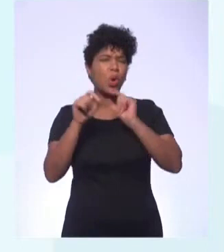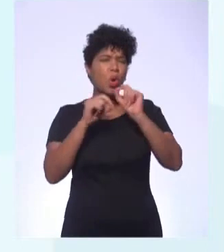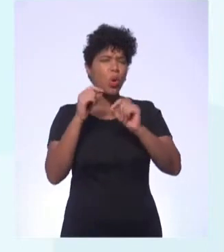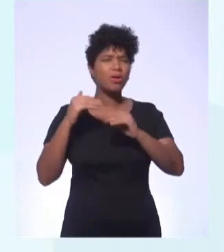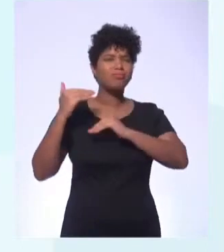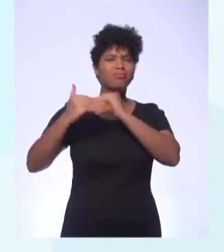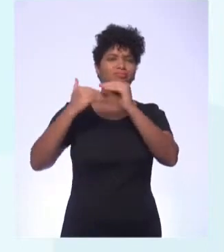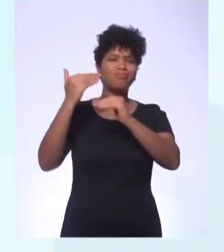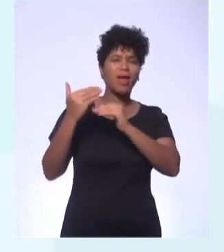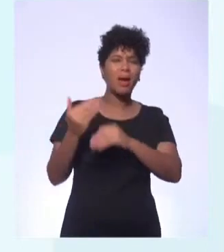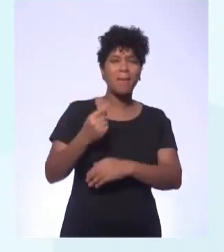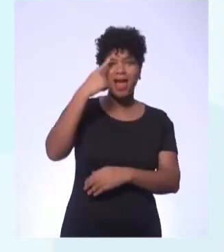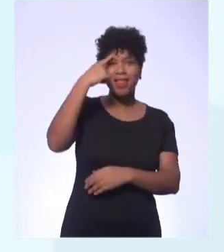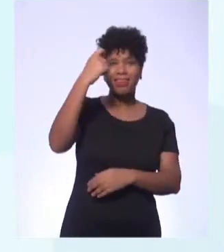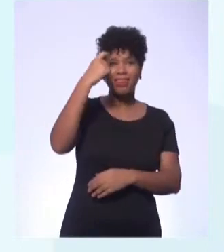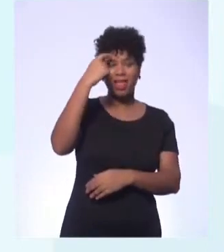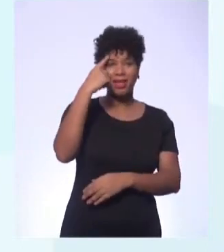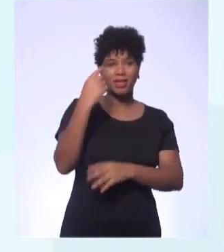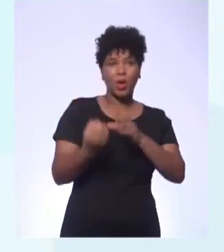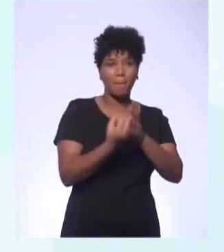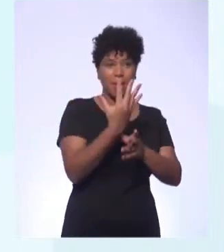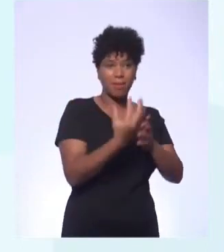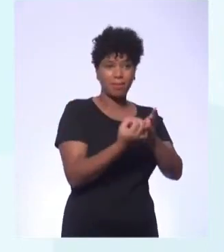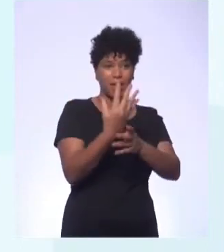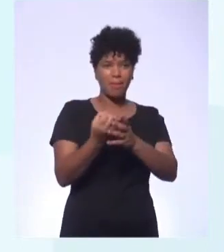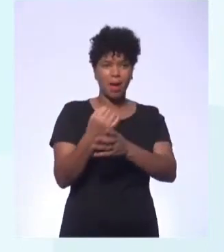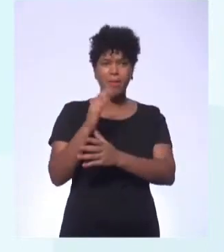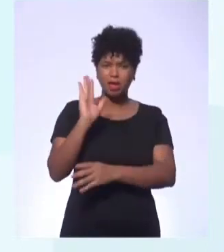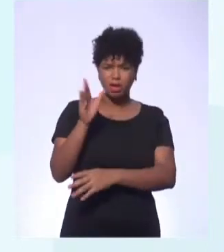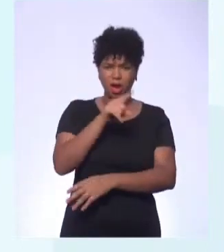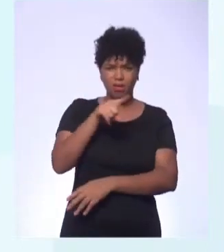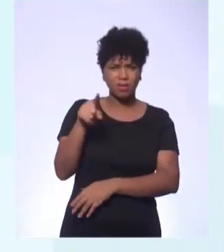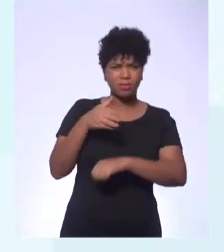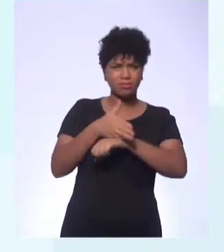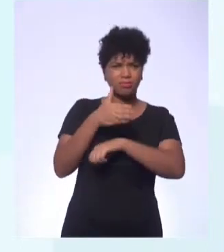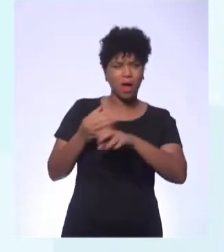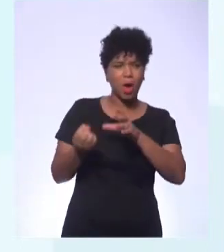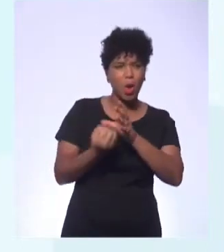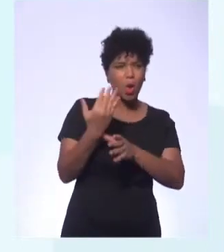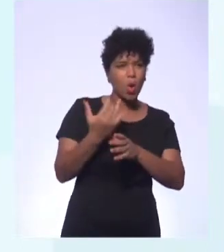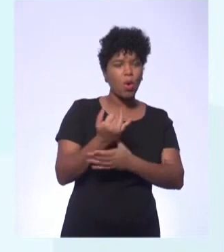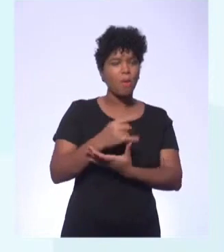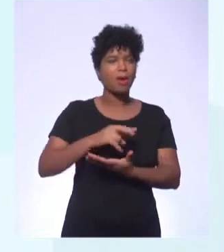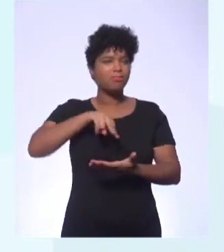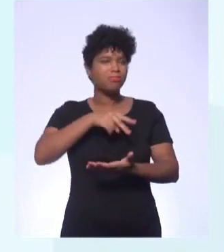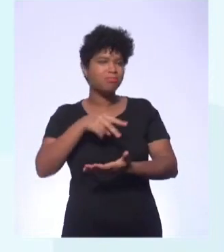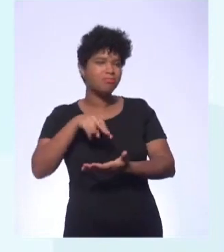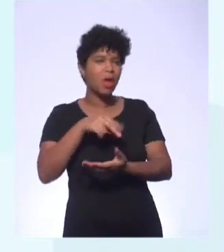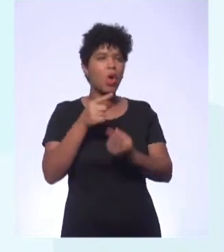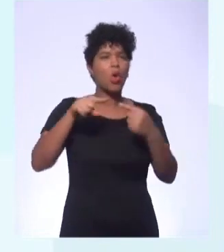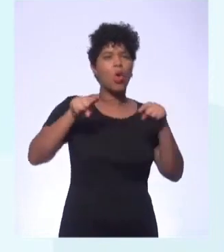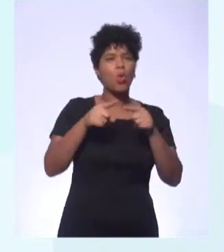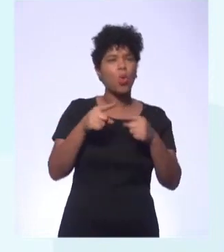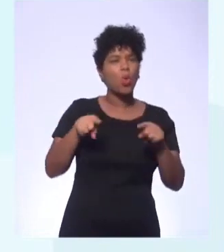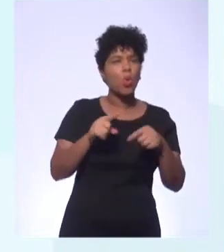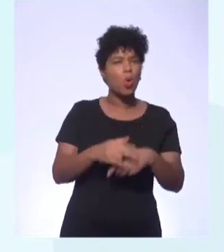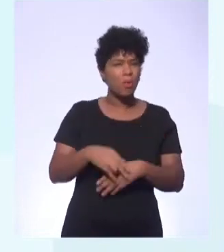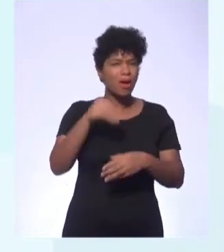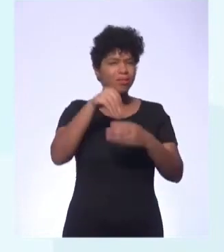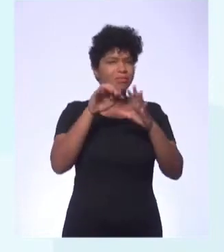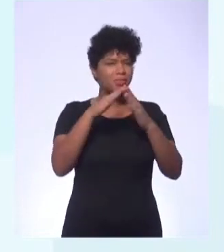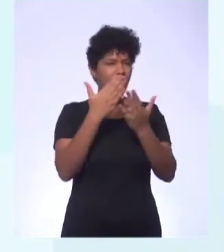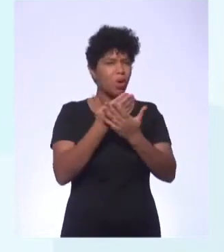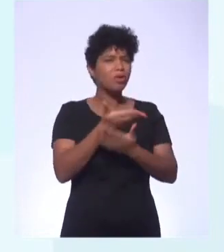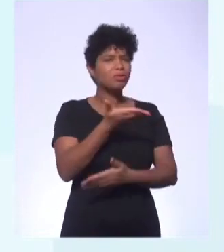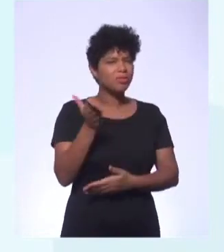arte? Já participaram efetivamente de algum processo de criação em artes visuais, música, teatro ou dança na escola de